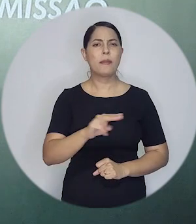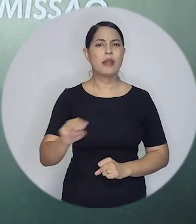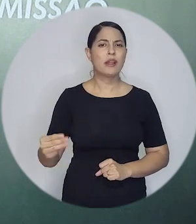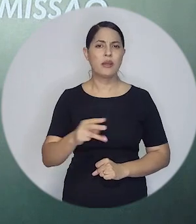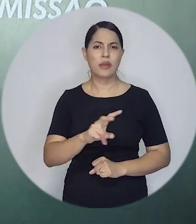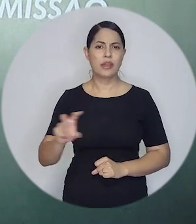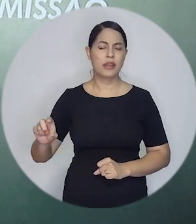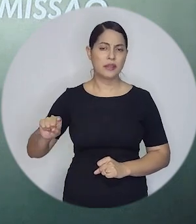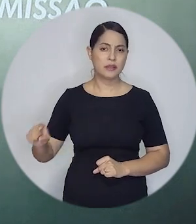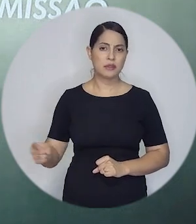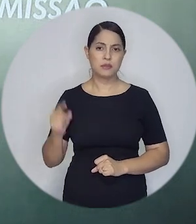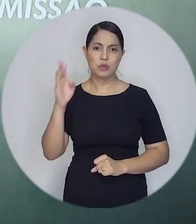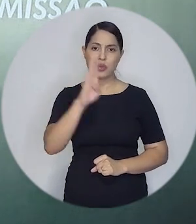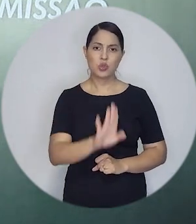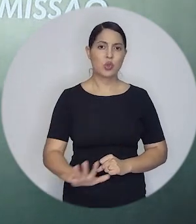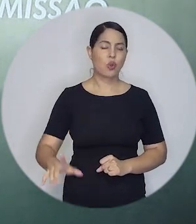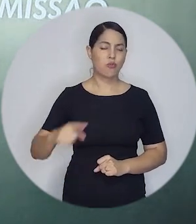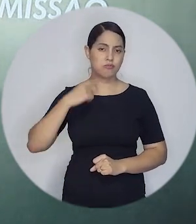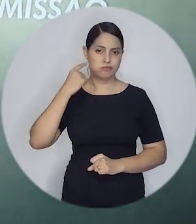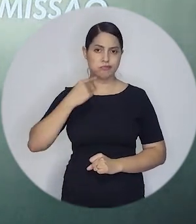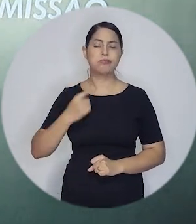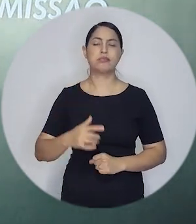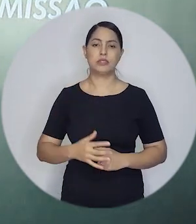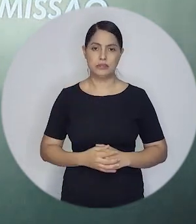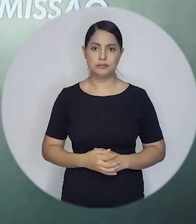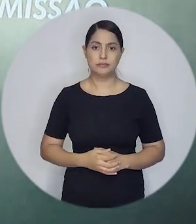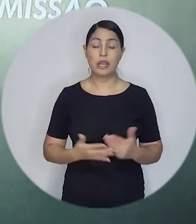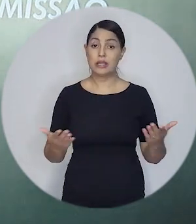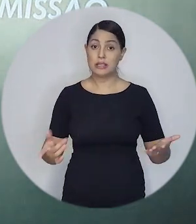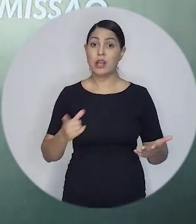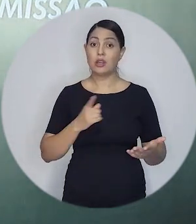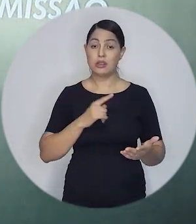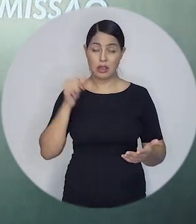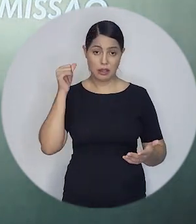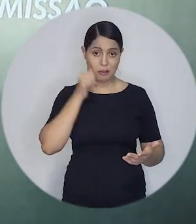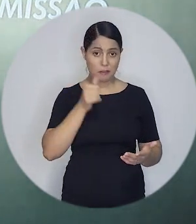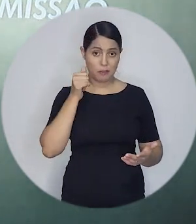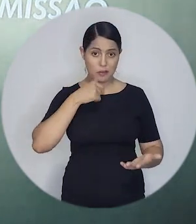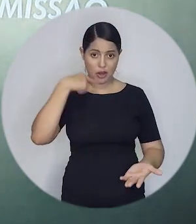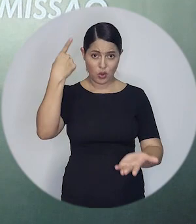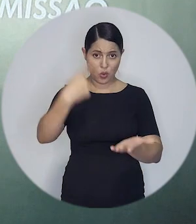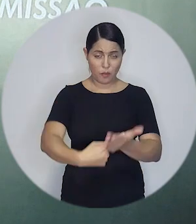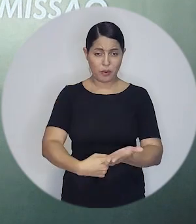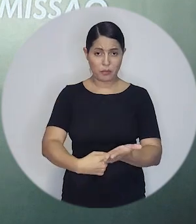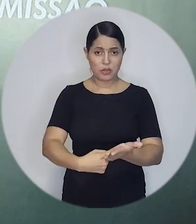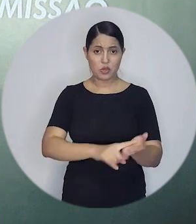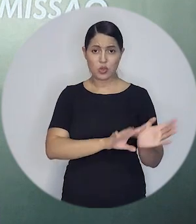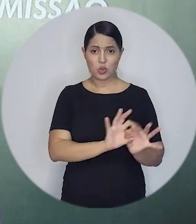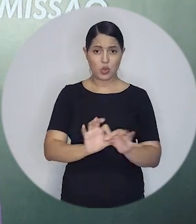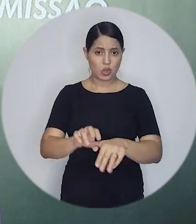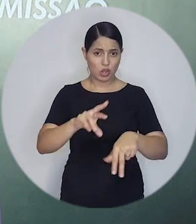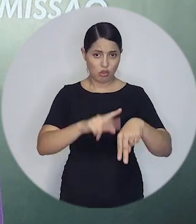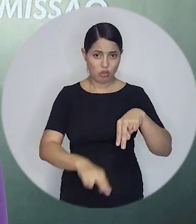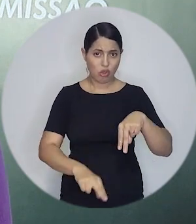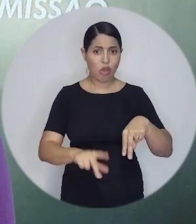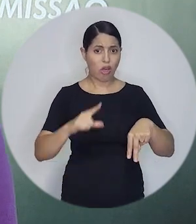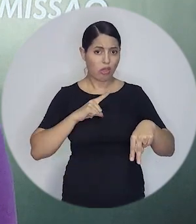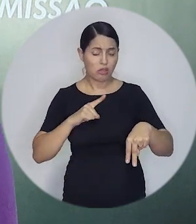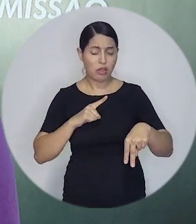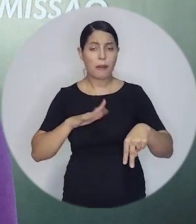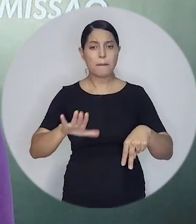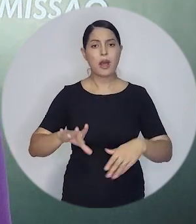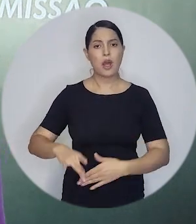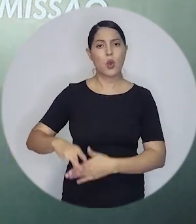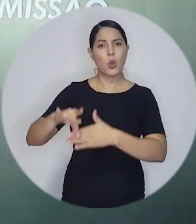quase 1.500.000 advogados e advogadas no país. Nós temos uma gestão que não só as mulheres estão comprometidas com essa pauta de